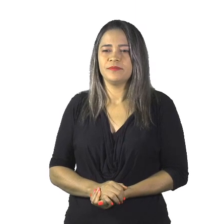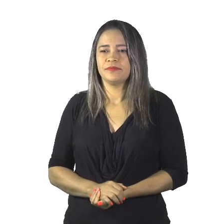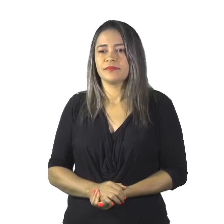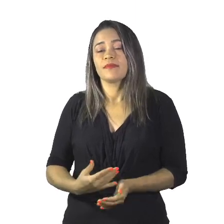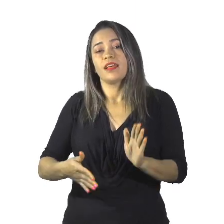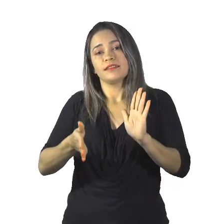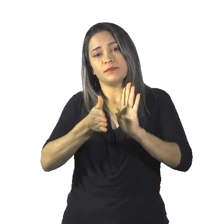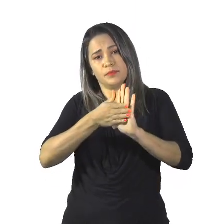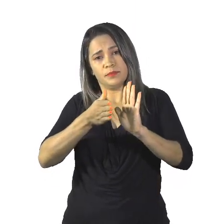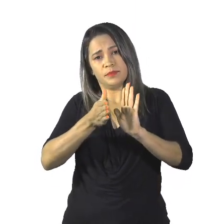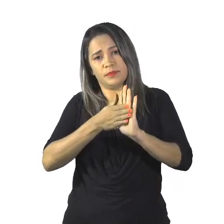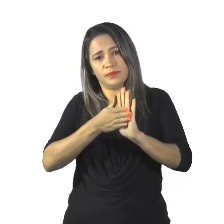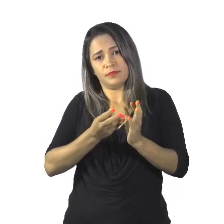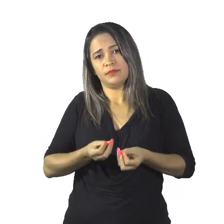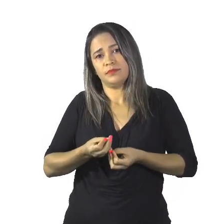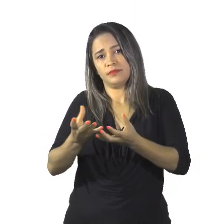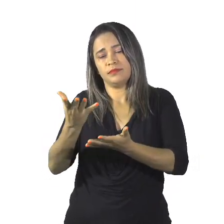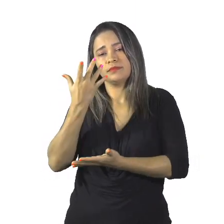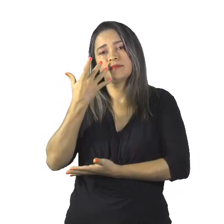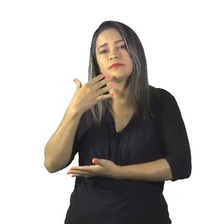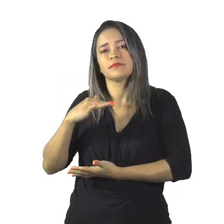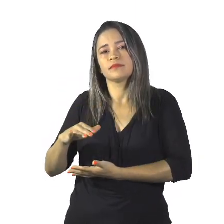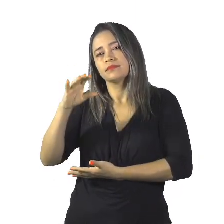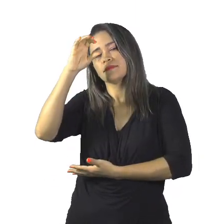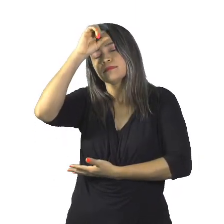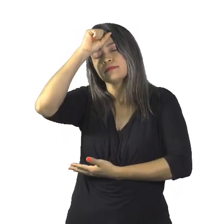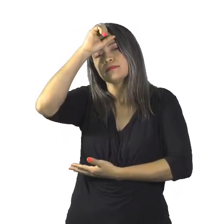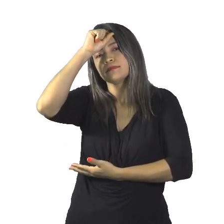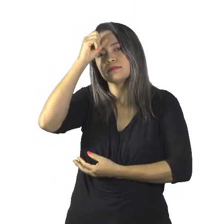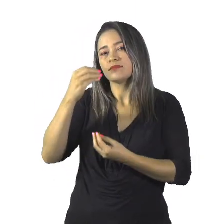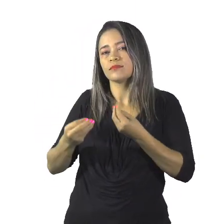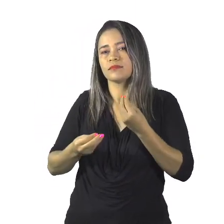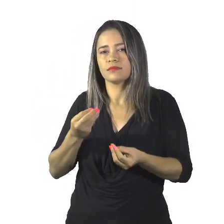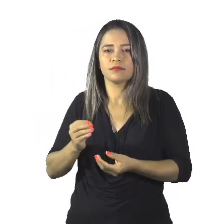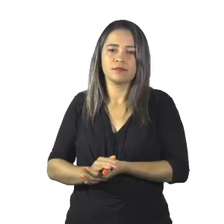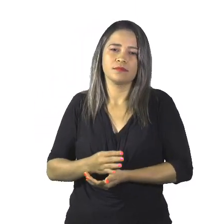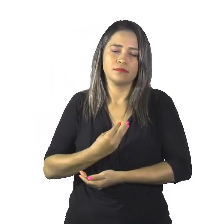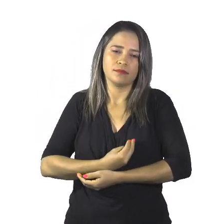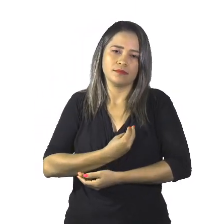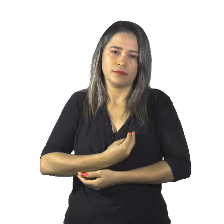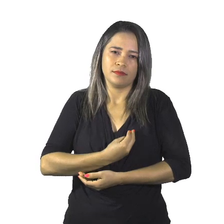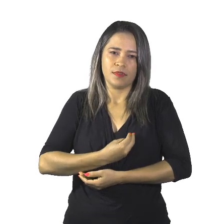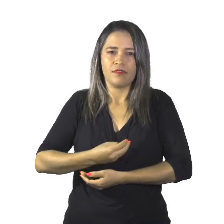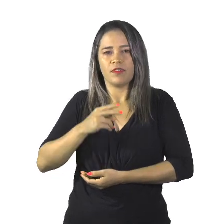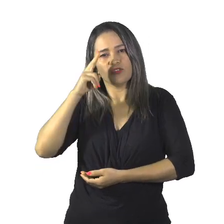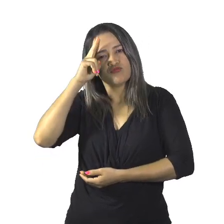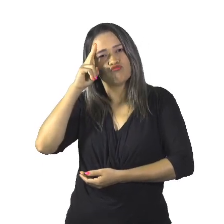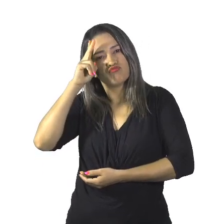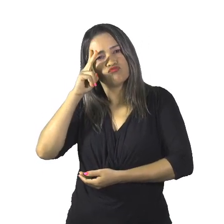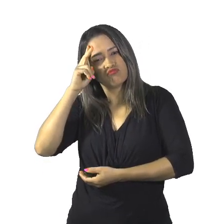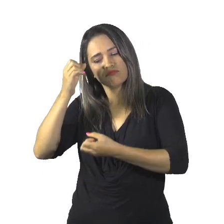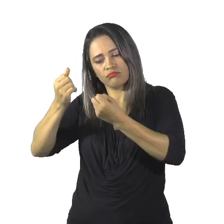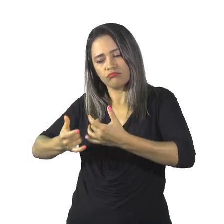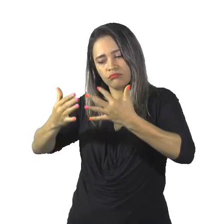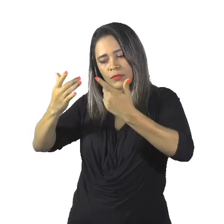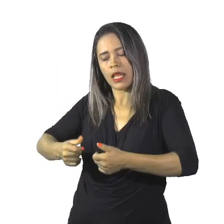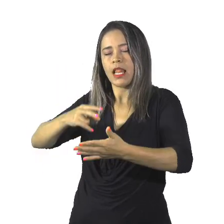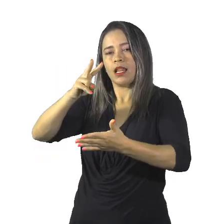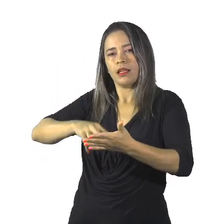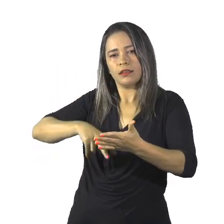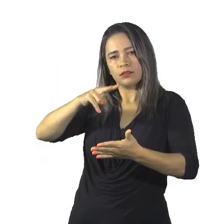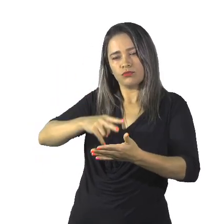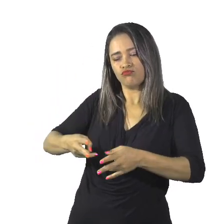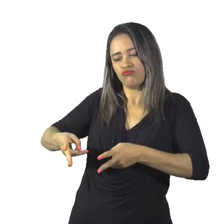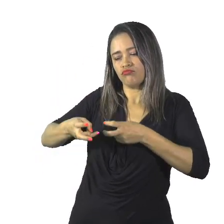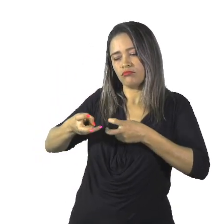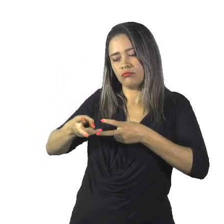Essas propostas proporcionarão à criança aprendizagens como vivência com contação de história, leitura,